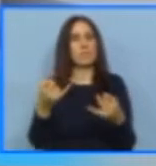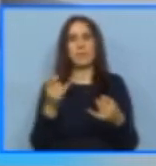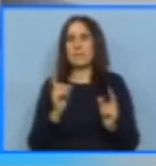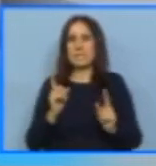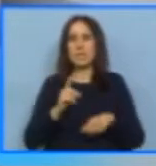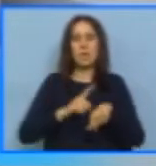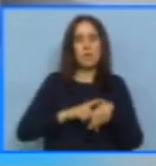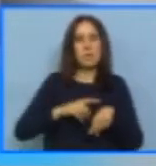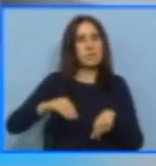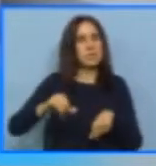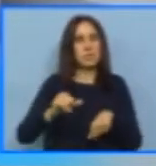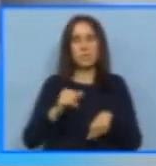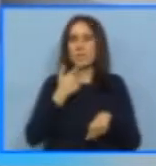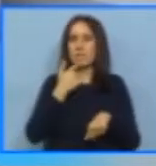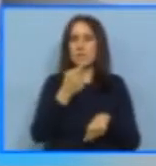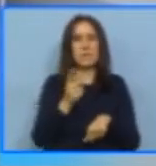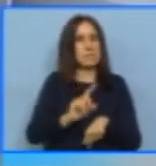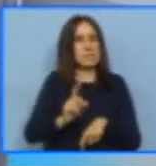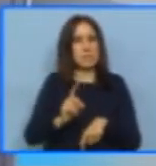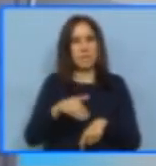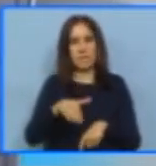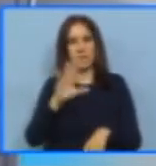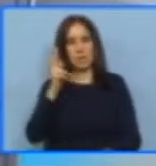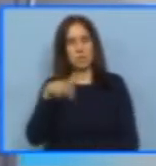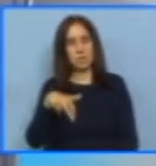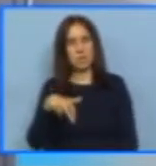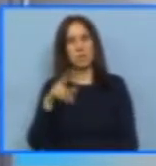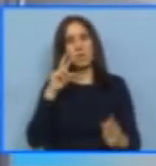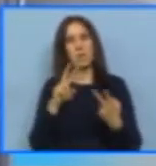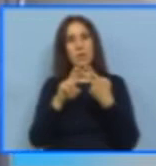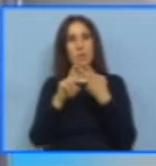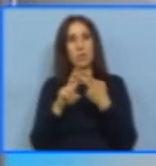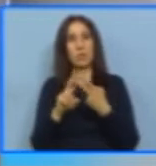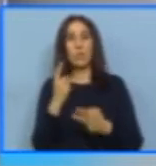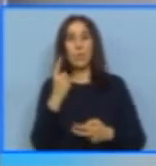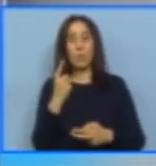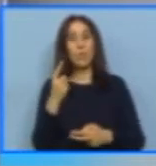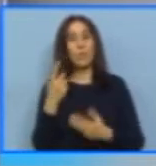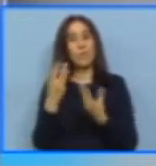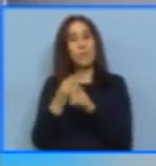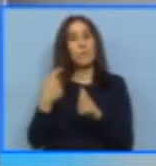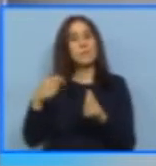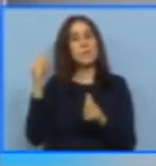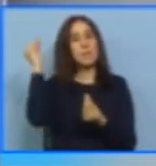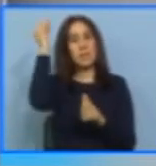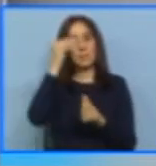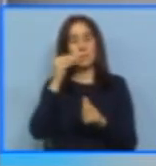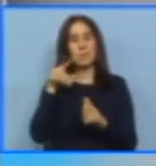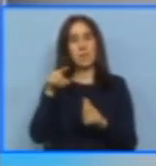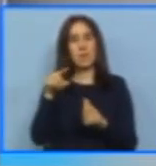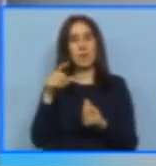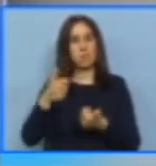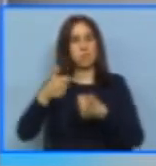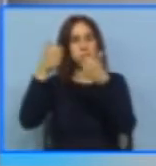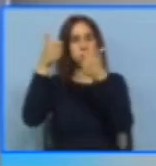as horas, nem os sítios onde iam acontecer esses encontros, e um deles era com o Presidente da República e as autoridades.